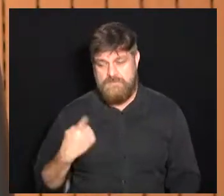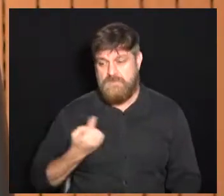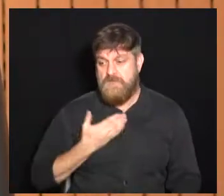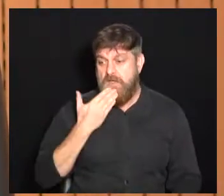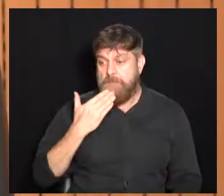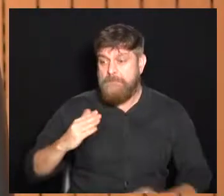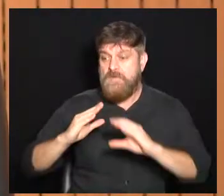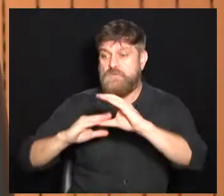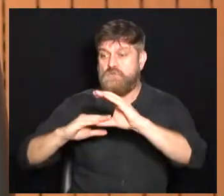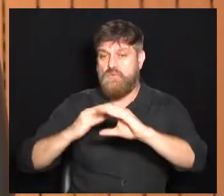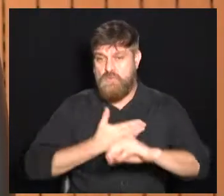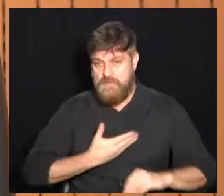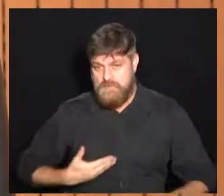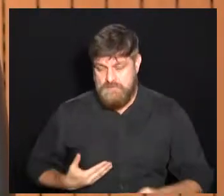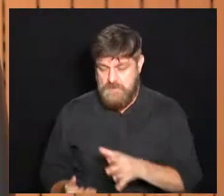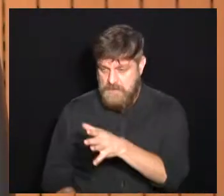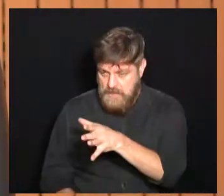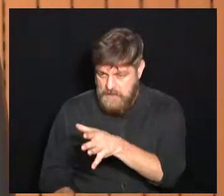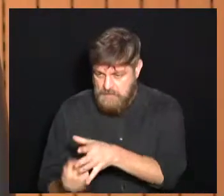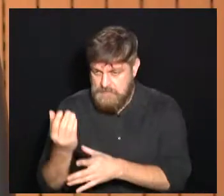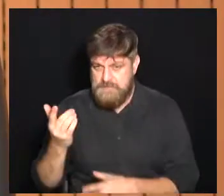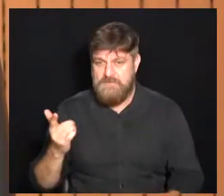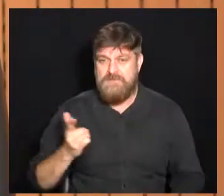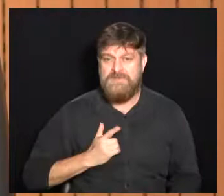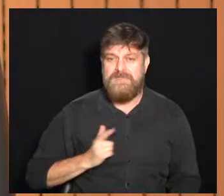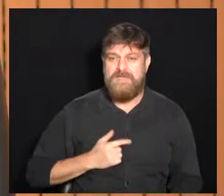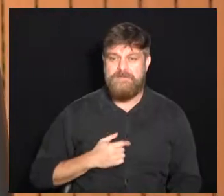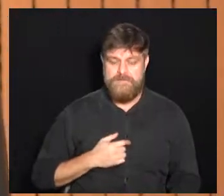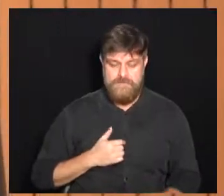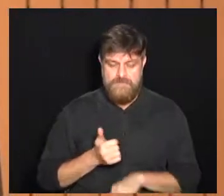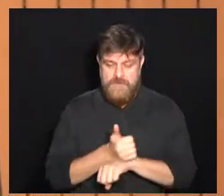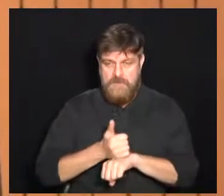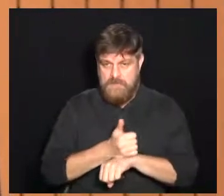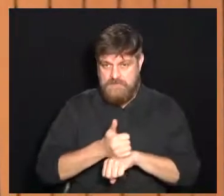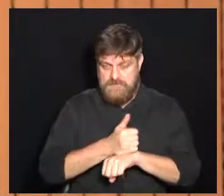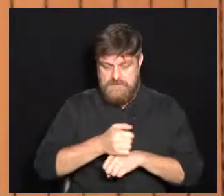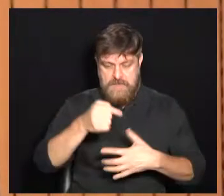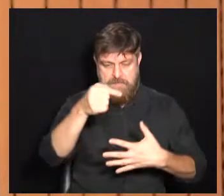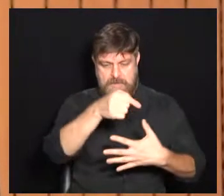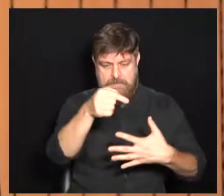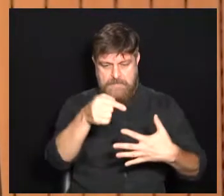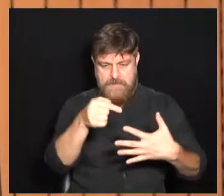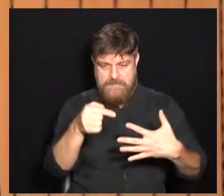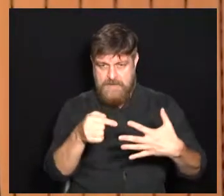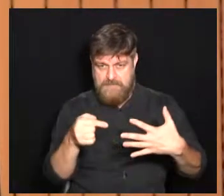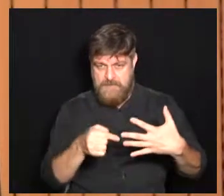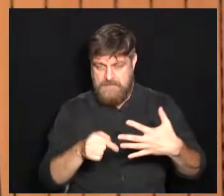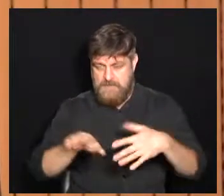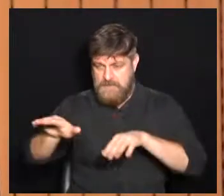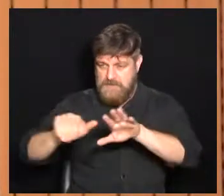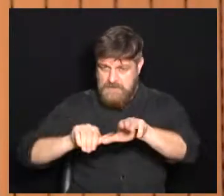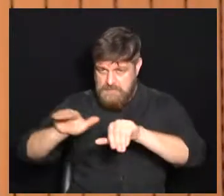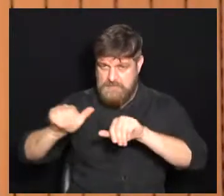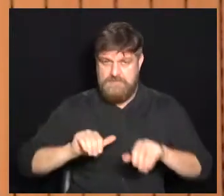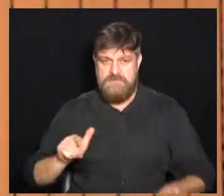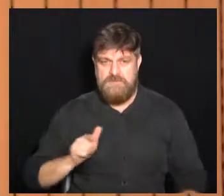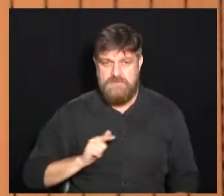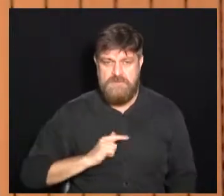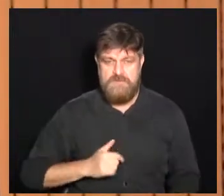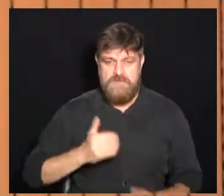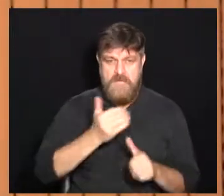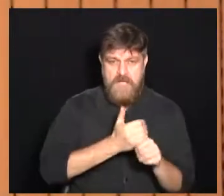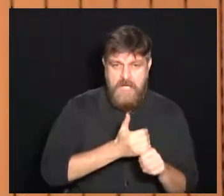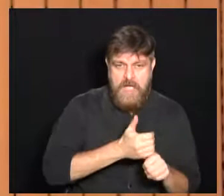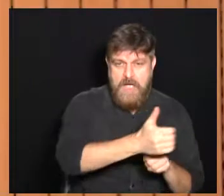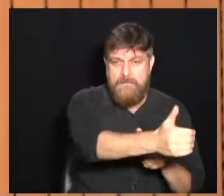concurso é feito, ela solicita os cargos, e convocação, nomeação,